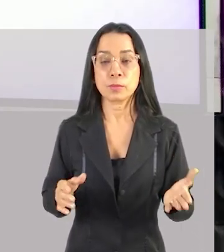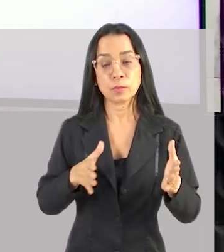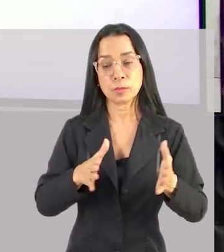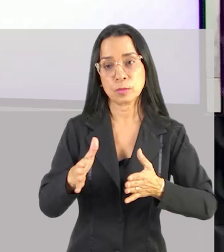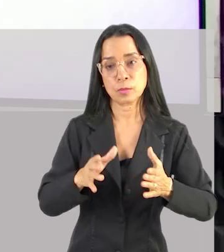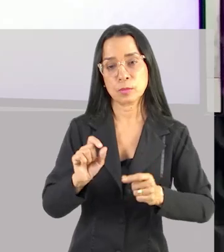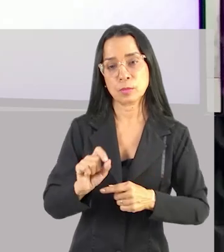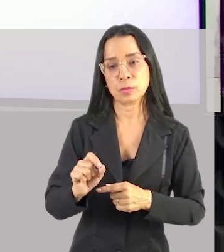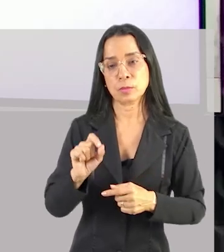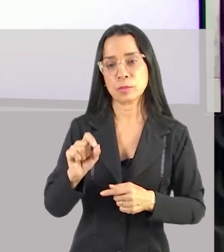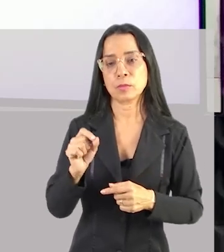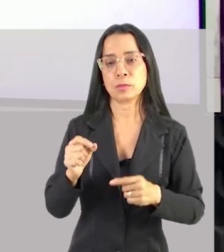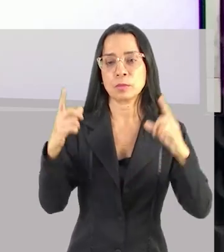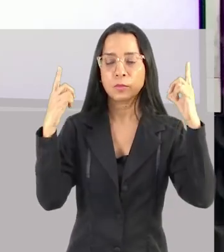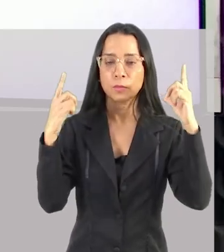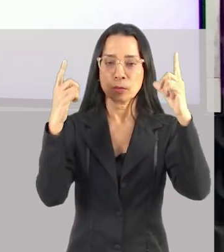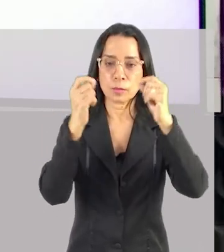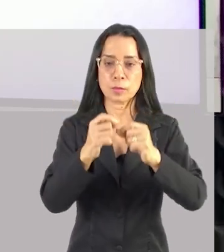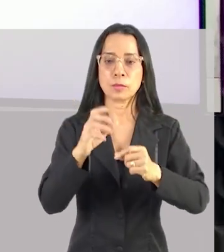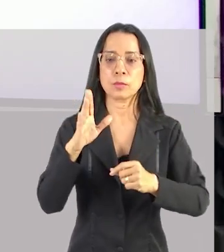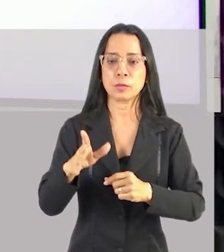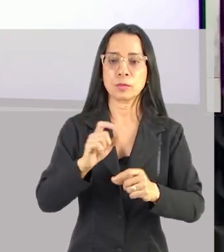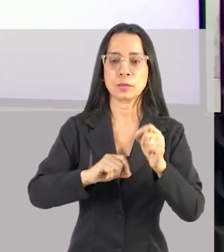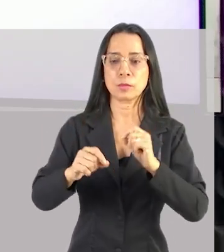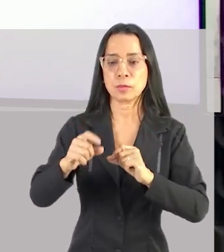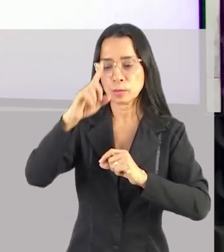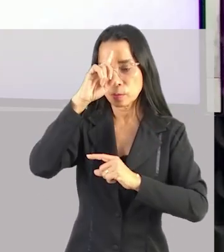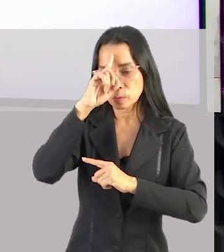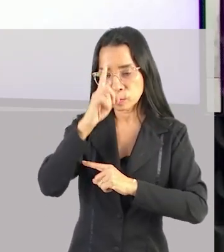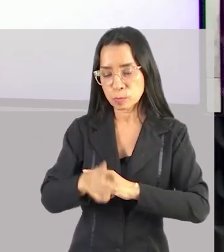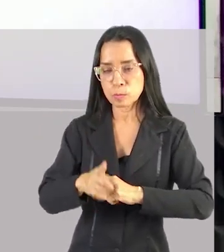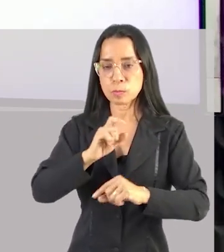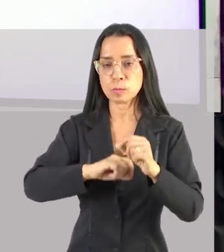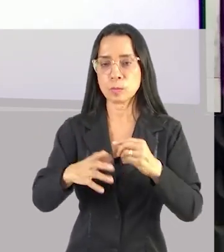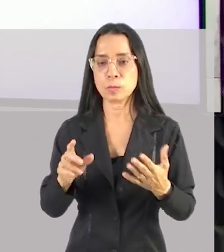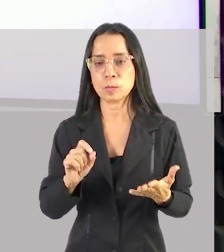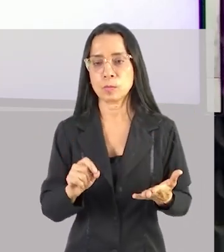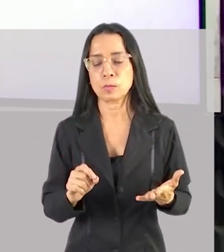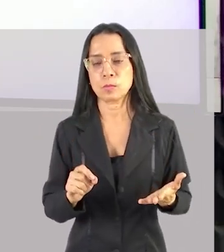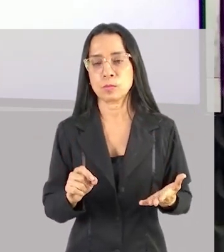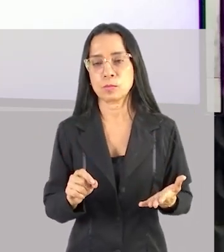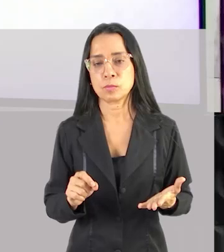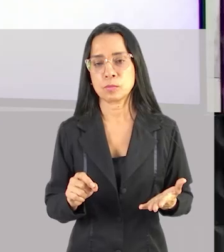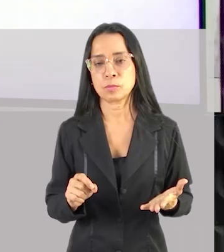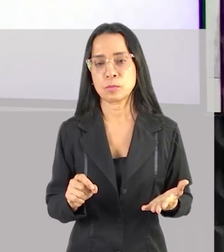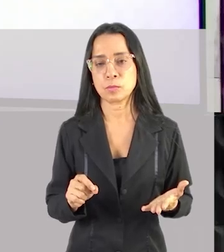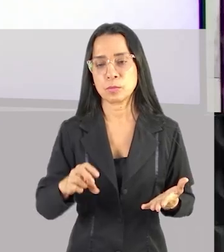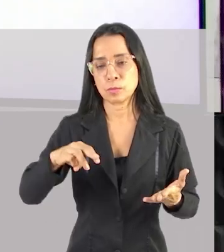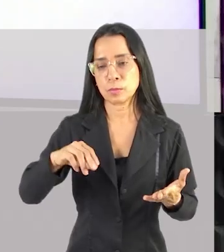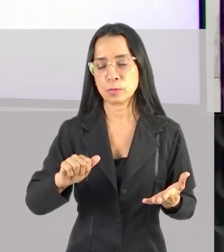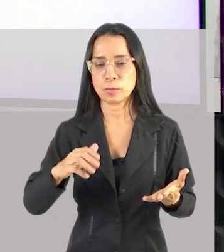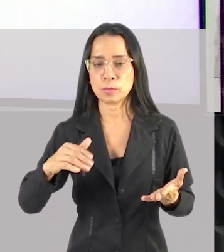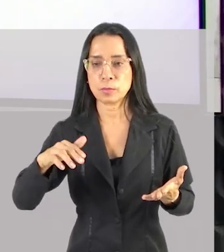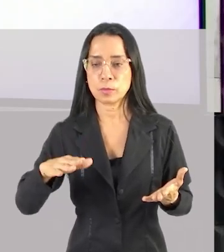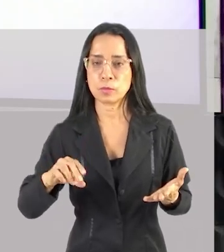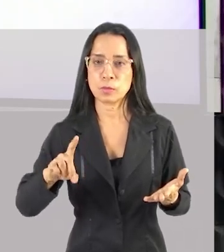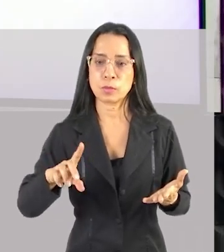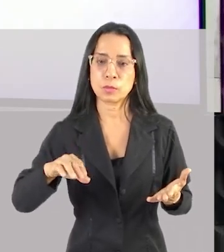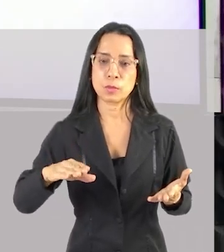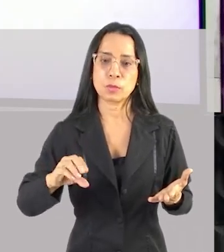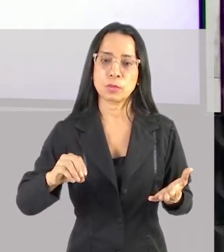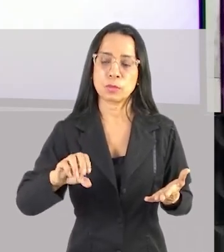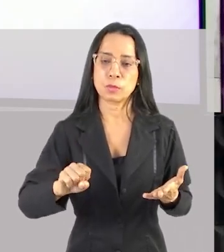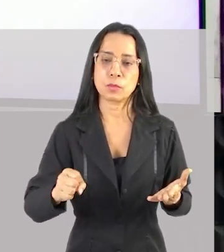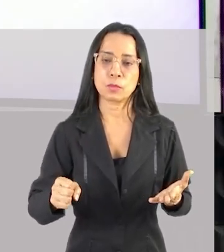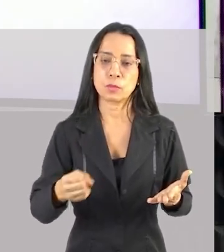ele é um período em que a Grécia, ela já foi dominada, né, pelos macedônicos, né? Há ali